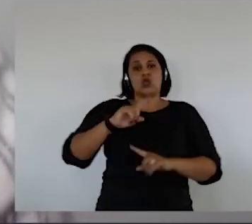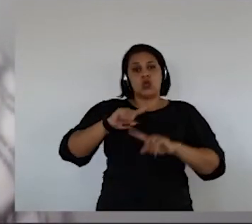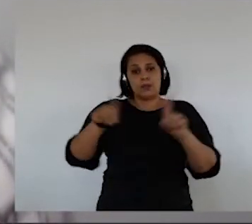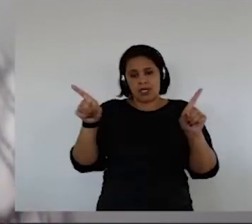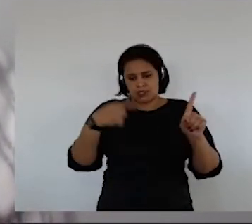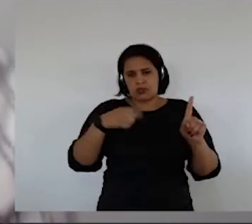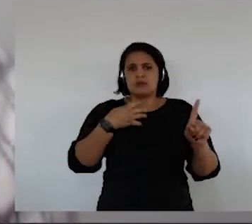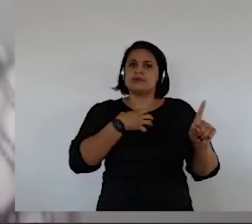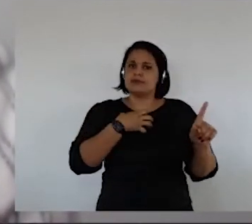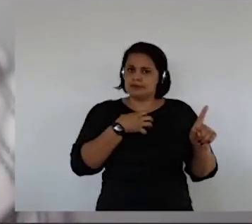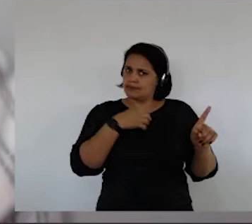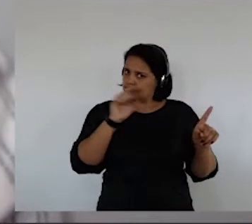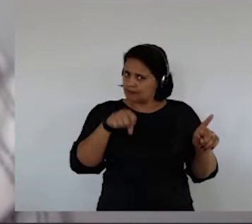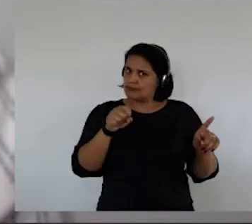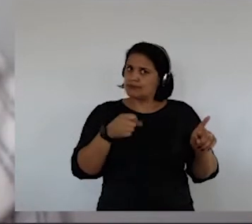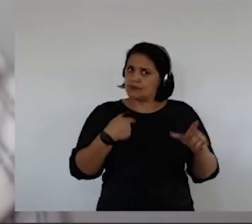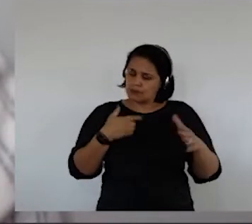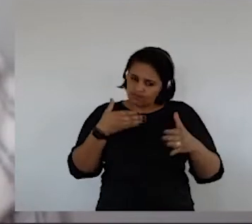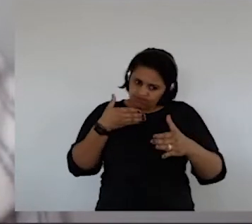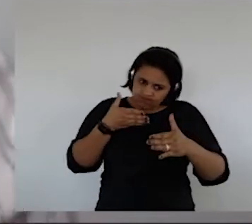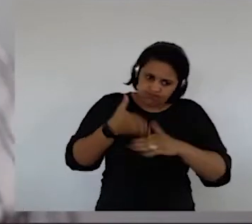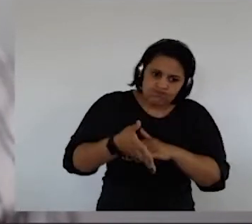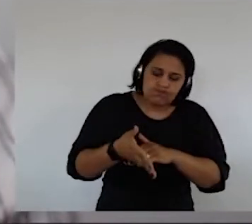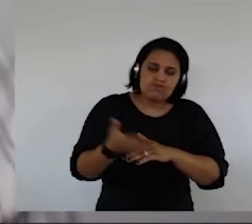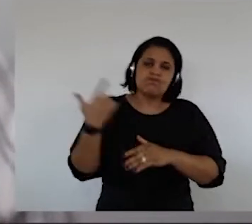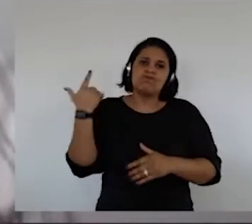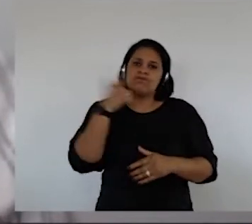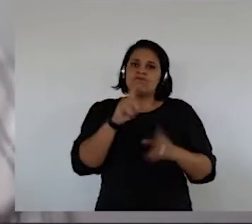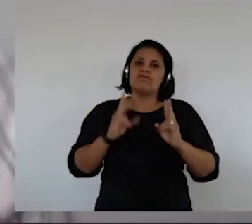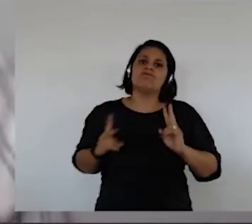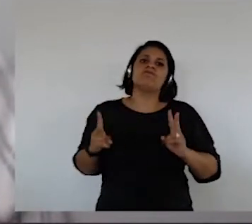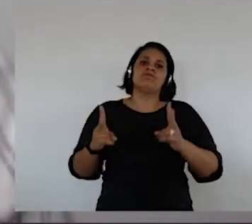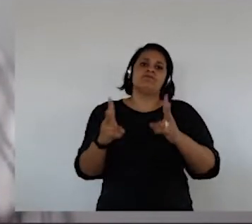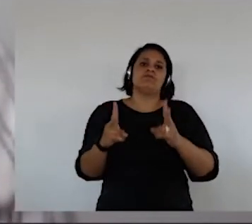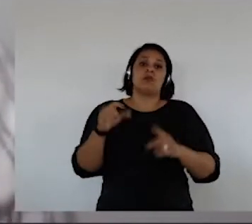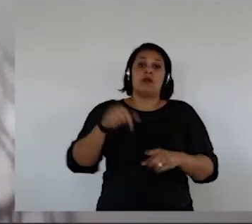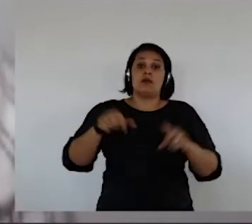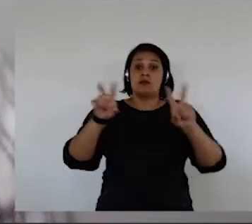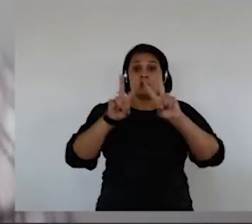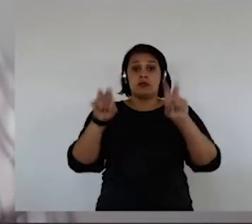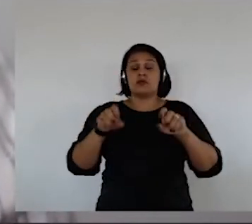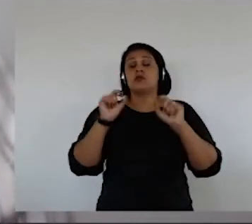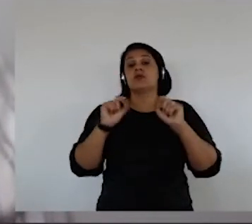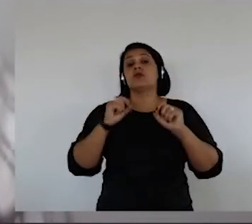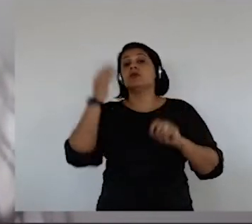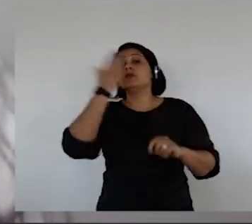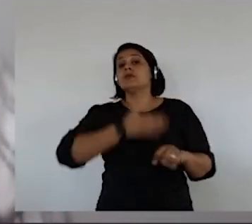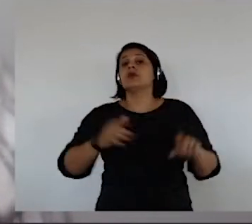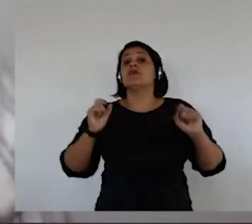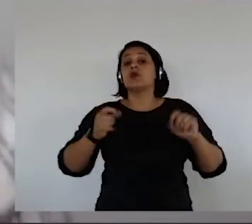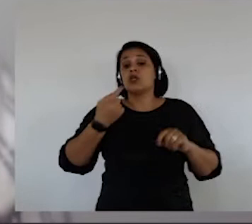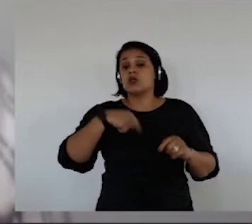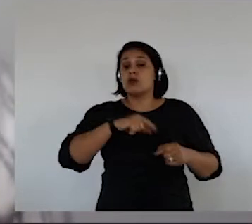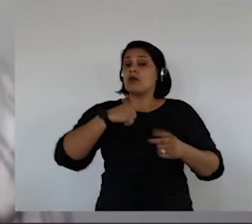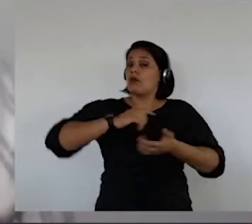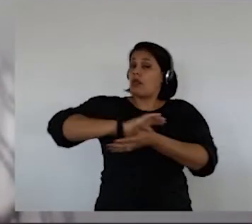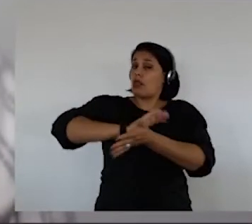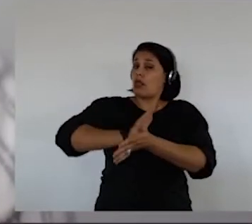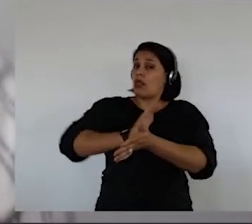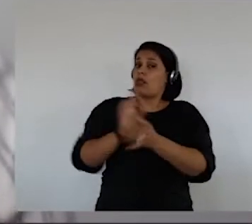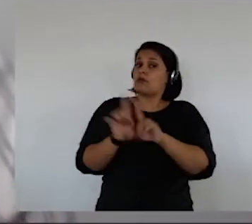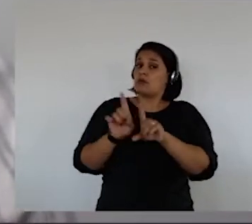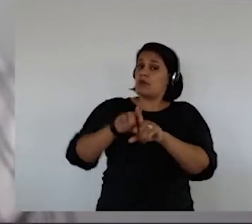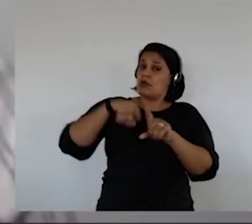para acessar e permanecer dentro do mercado. Esse fenômeno escancara o quanto nós somos discriminadas e julgadas em razão